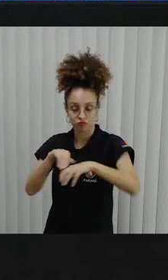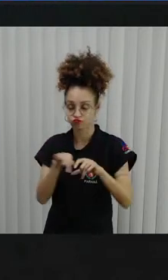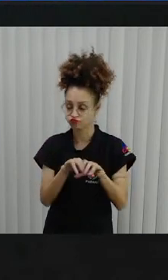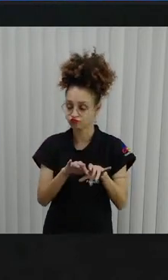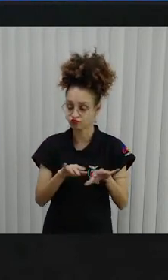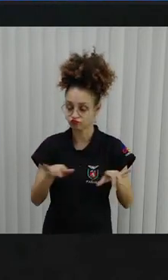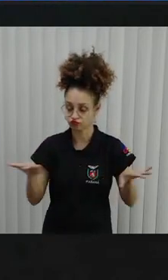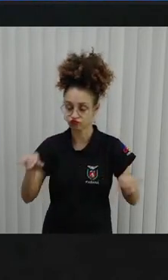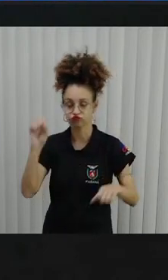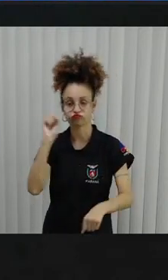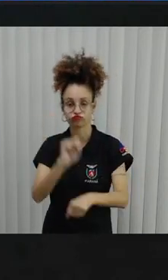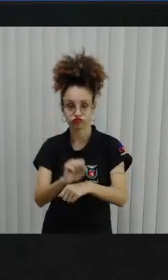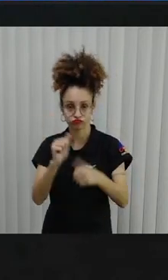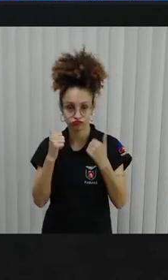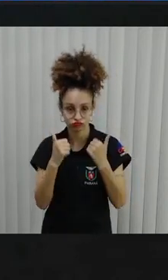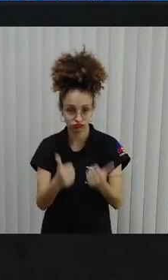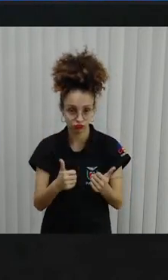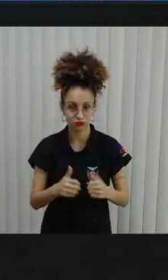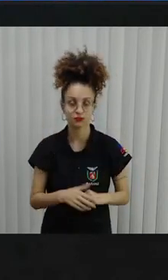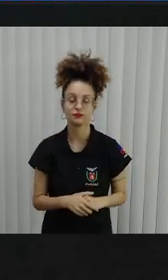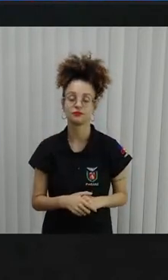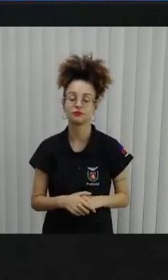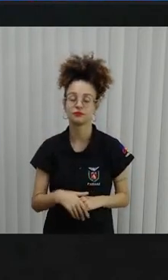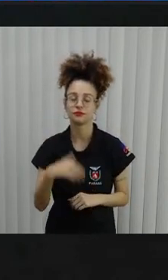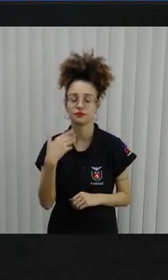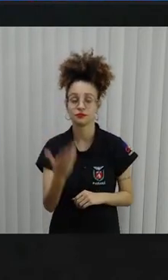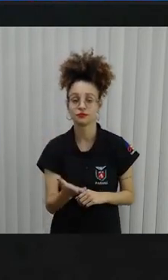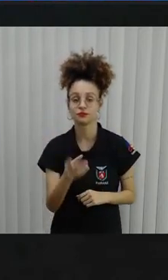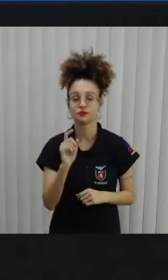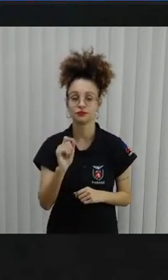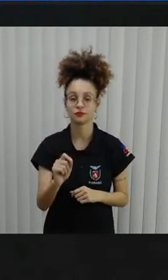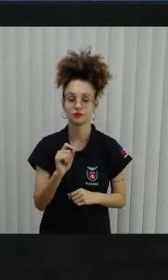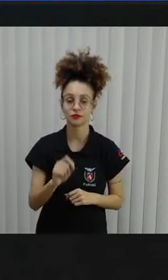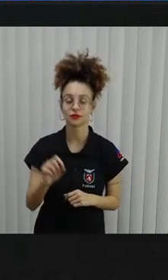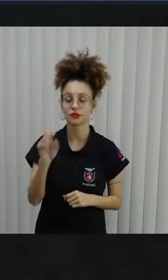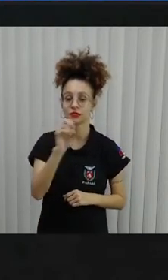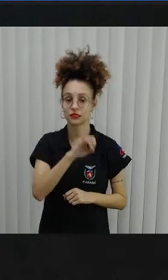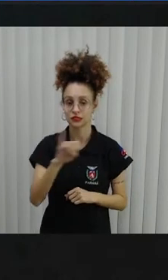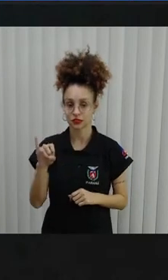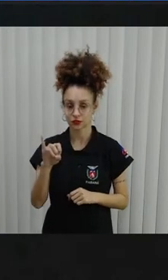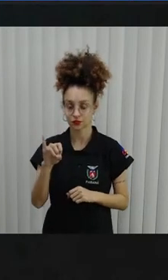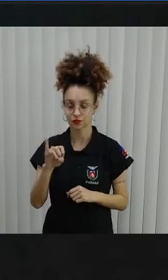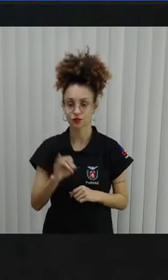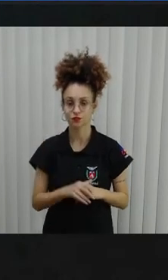para de executar esse script, beleza? Então, a gente vai colocar aqui, se